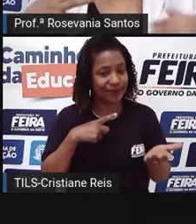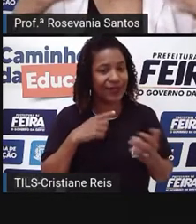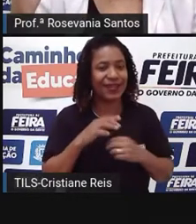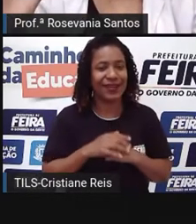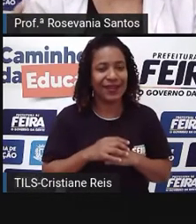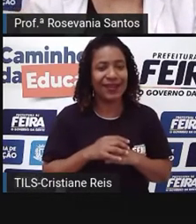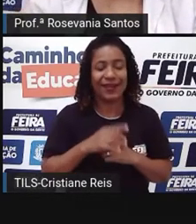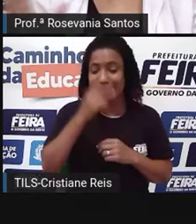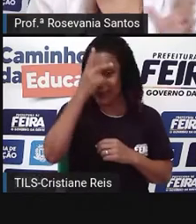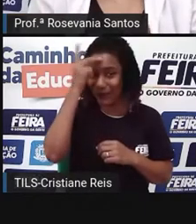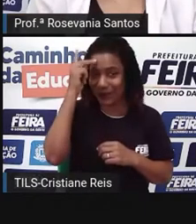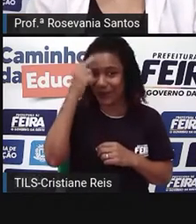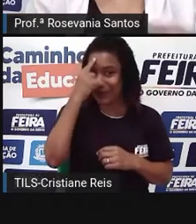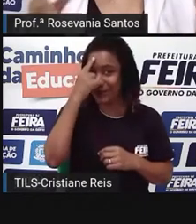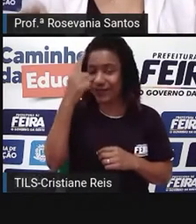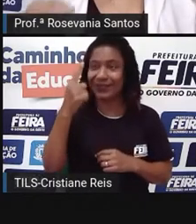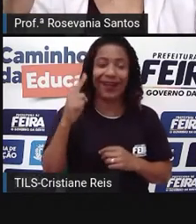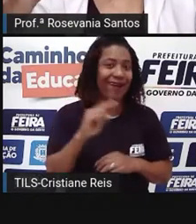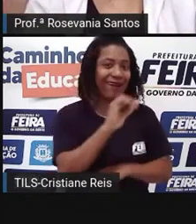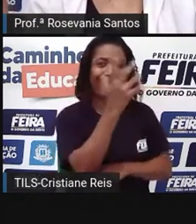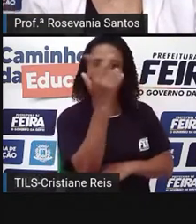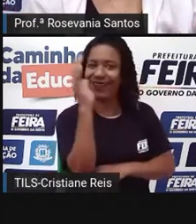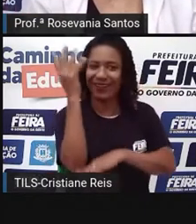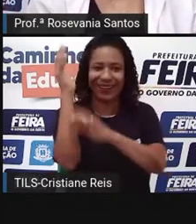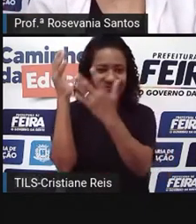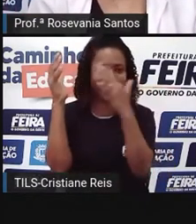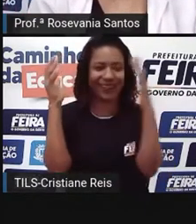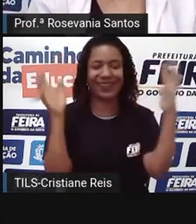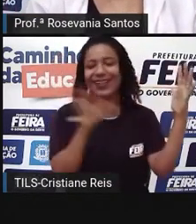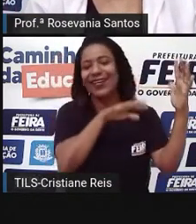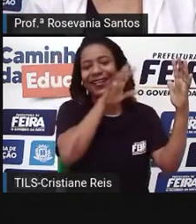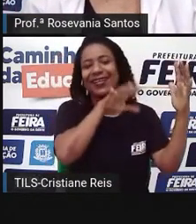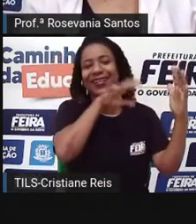quando fala da África, é a primeira coisa que todo mundo lembra, né,